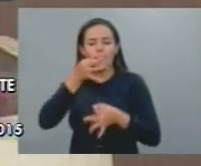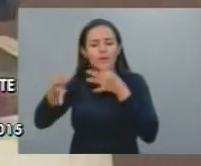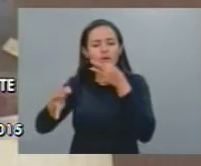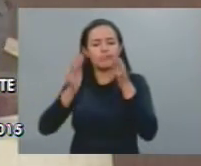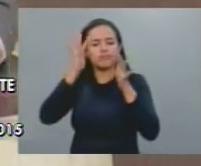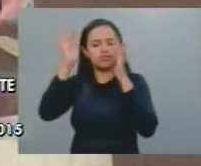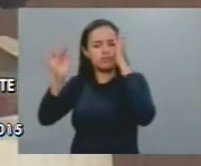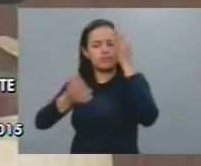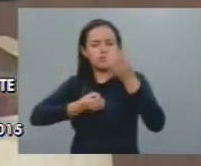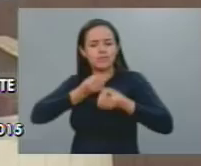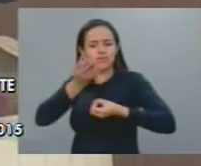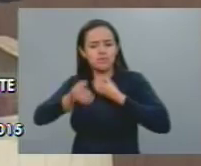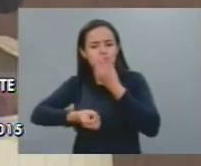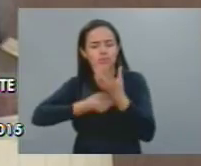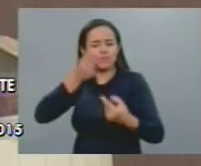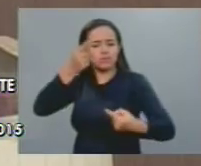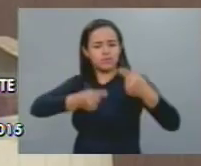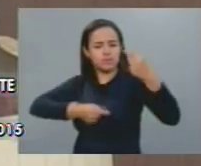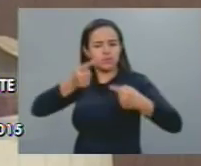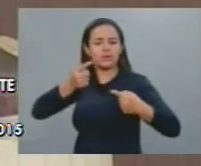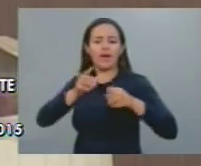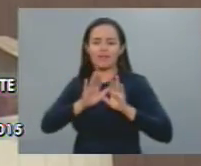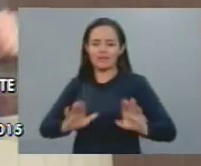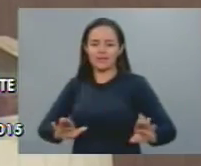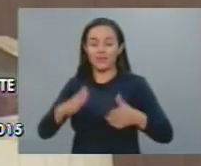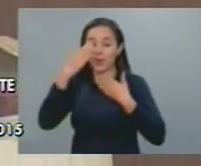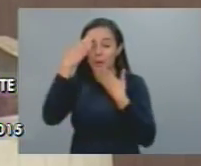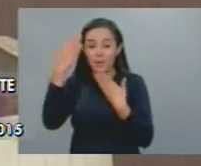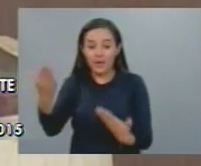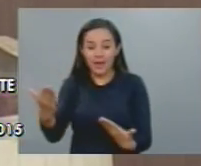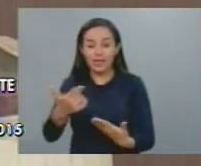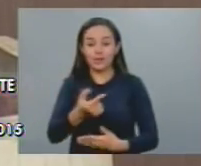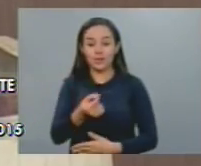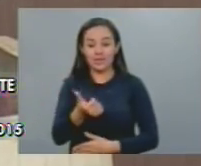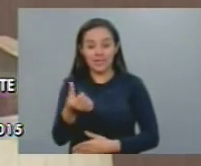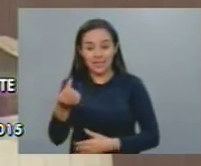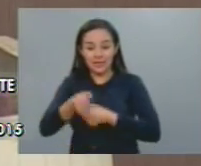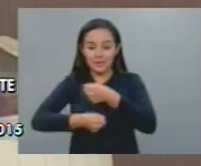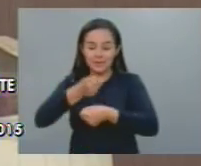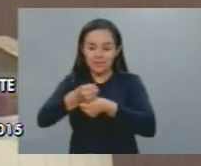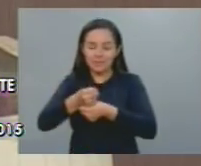representando essa diversidade. Portanto, meu muito obrigado e que 2016 seja de lutas e vitórias.